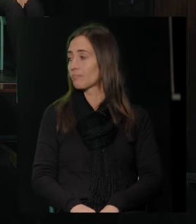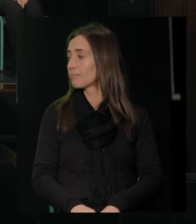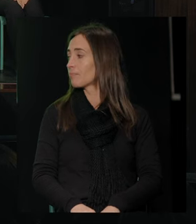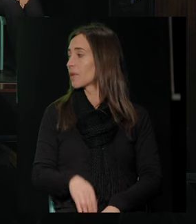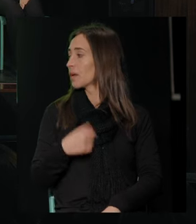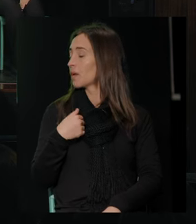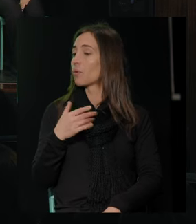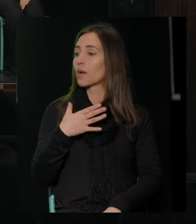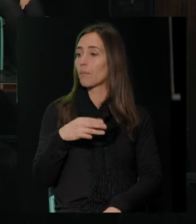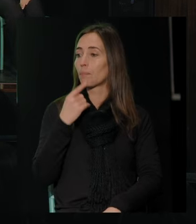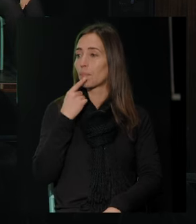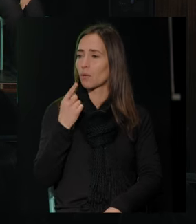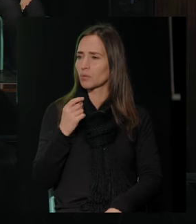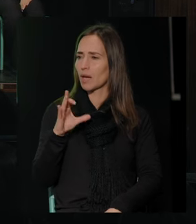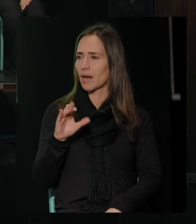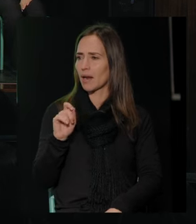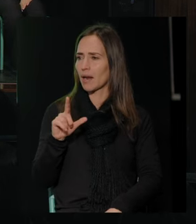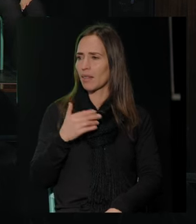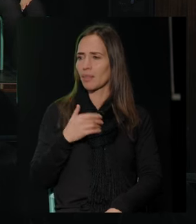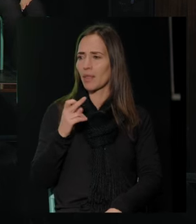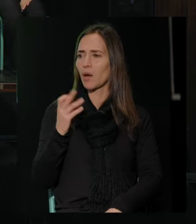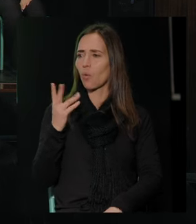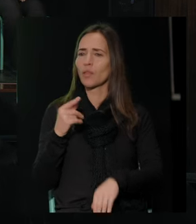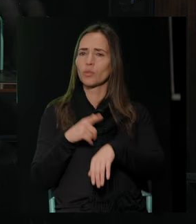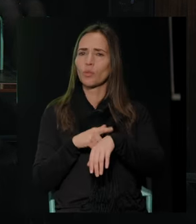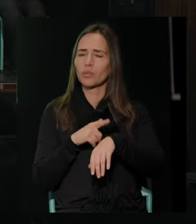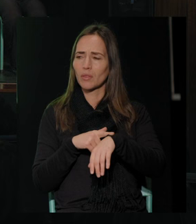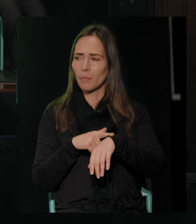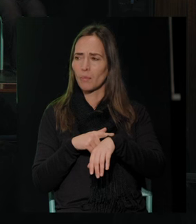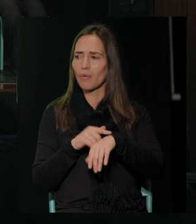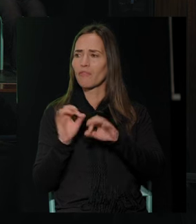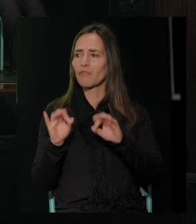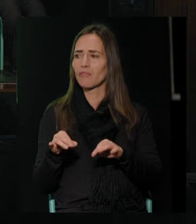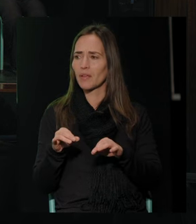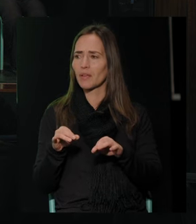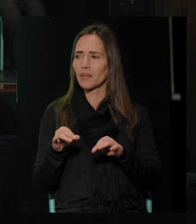Eu ia perguntar ao Helder quanto tempo é que temos, quando é que temos de terminar?